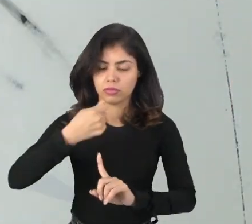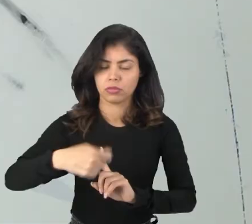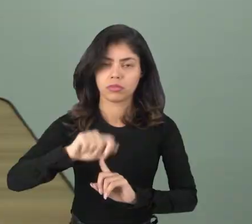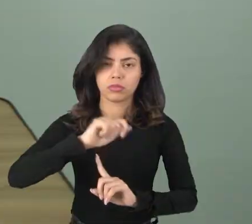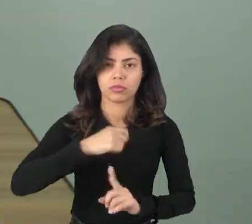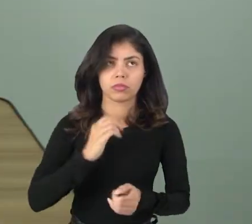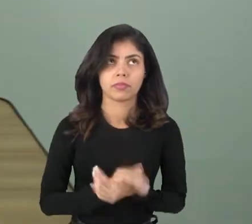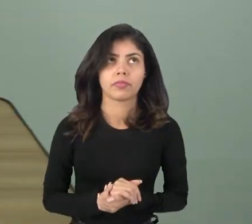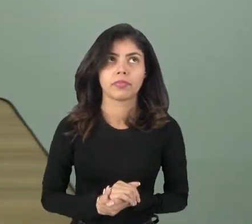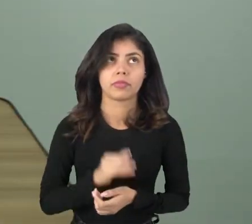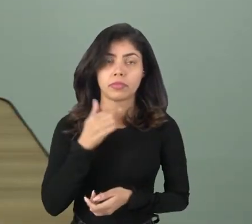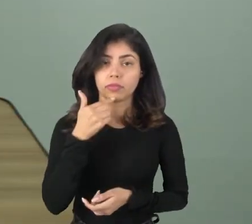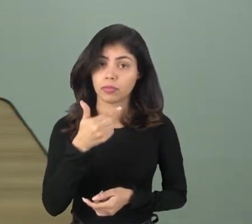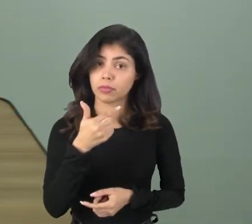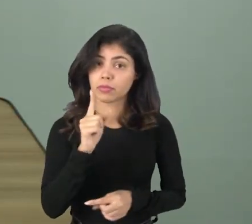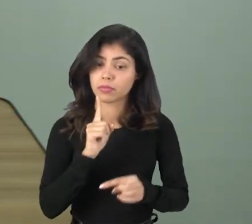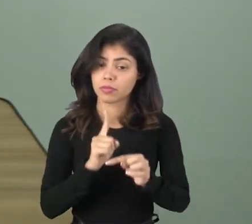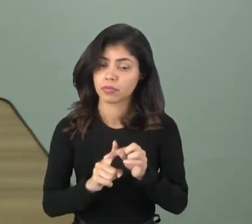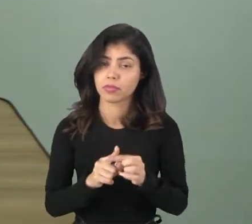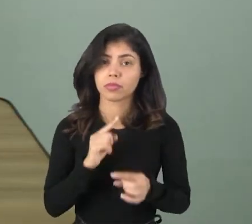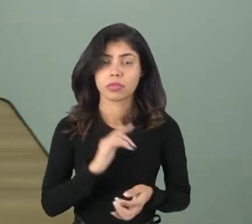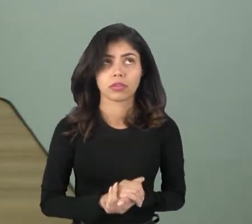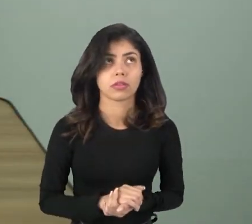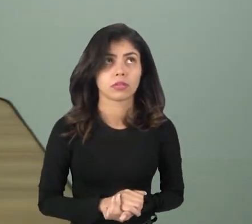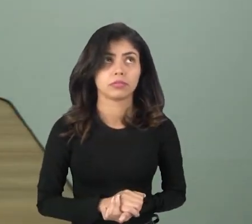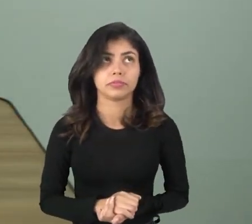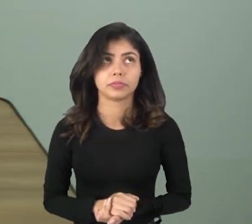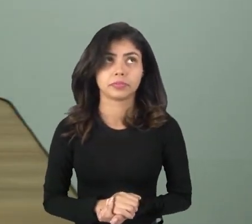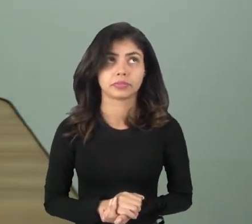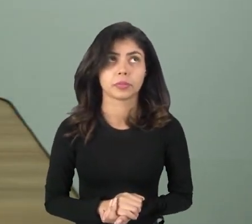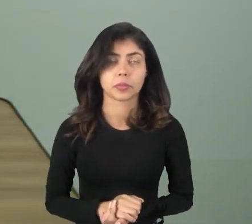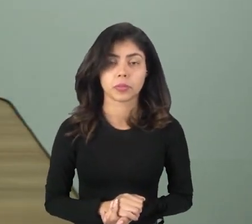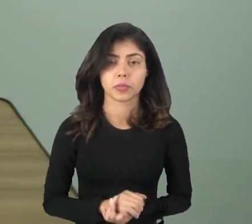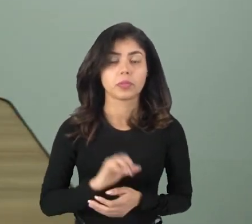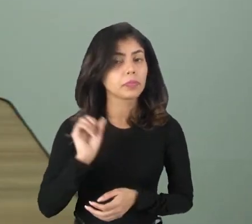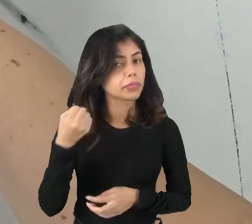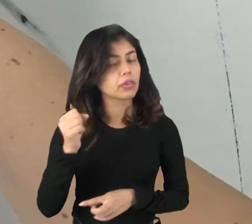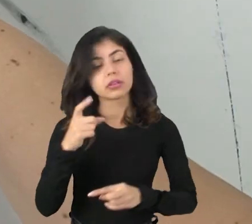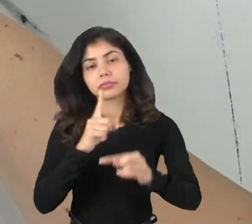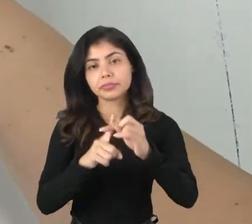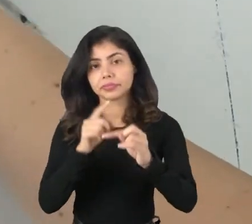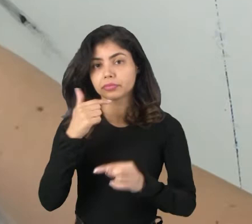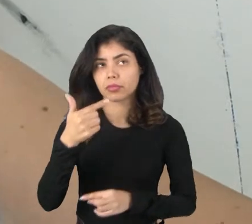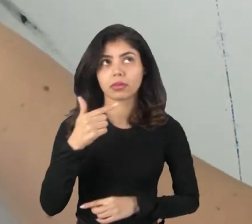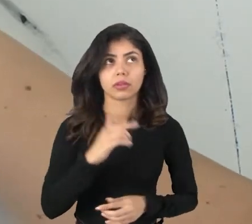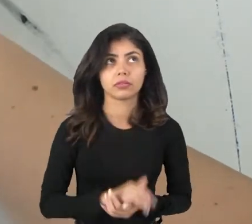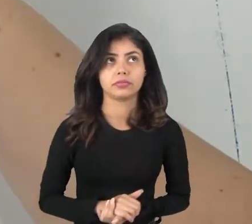bananas, né? Mais 2 maçãs, né? 8 mais 2,